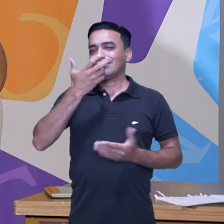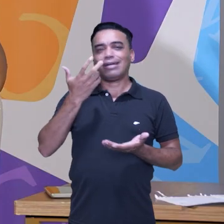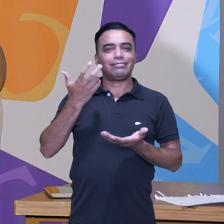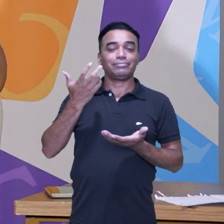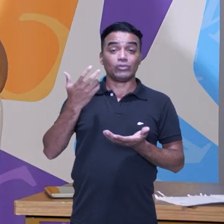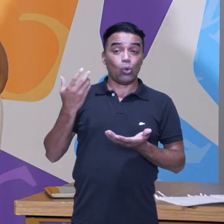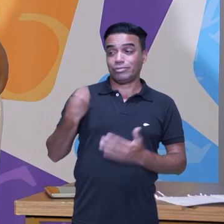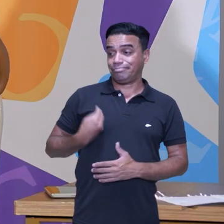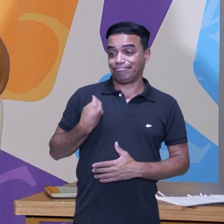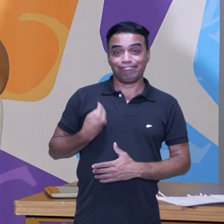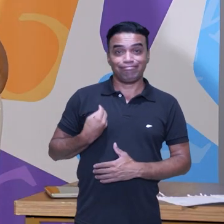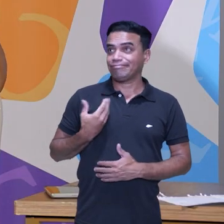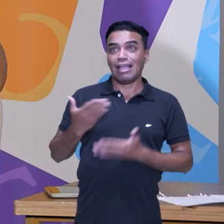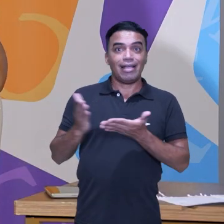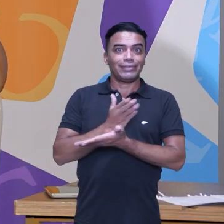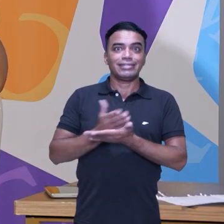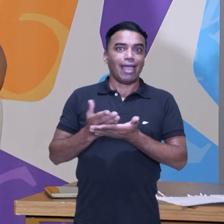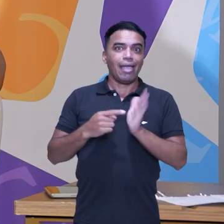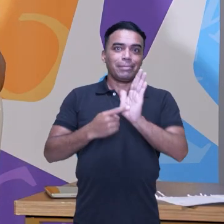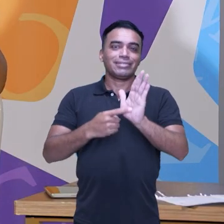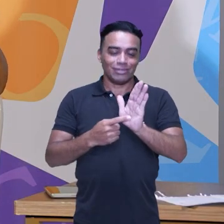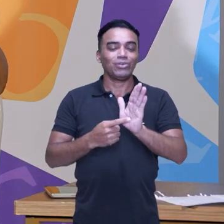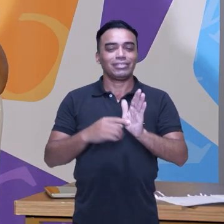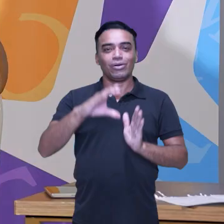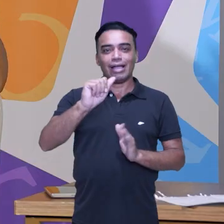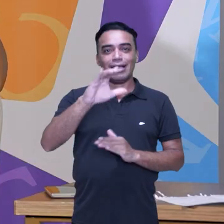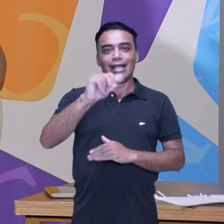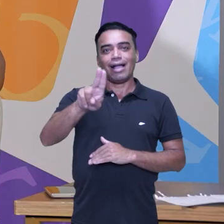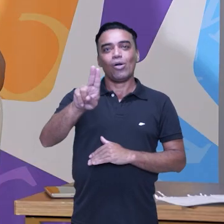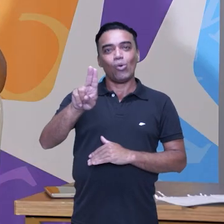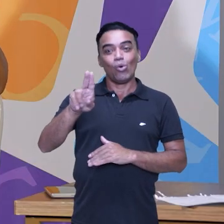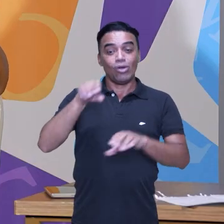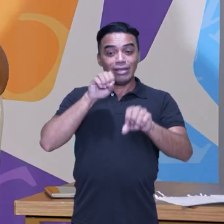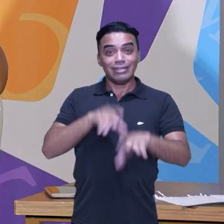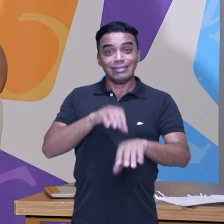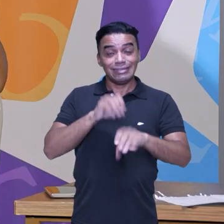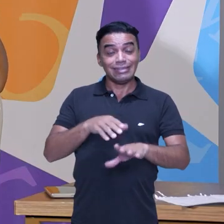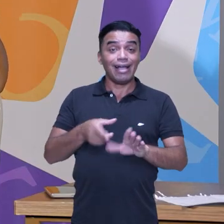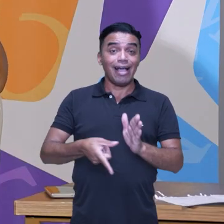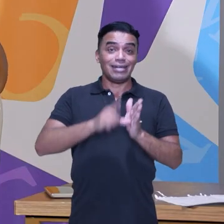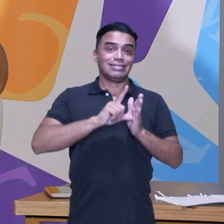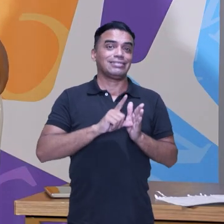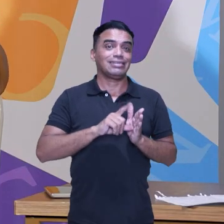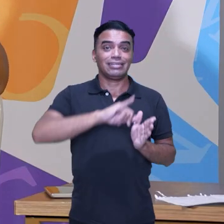ela não está aqui certamente porque ela deve ter alguma agenda. O Mestre Cacau acabou de chegar ali, mas estava dando aula, não conseguiu chegar mais cedo, e o John não está por